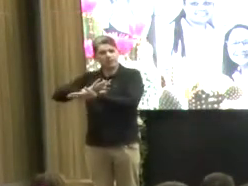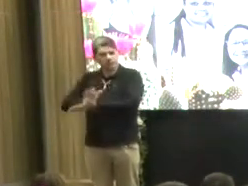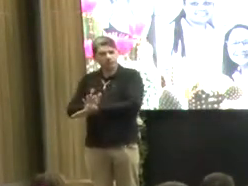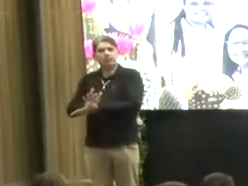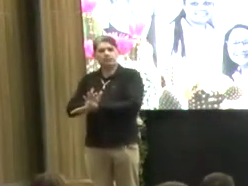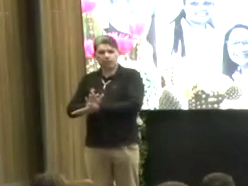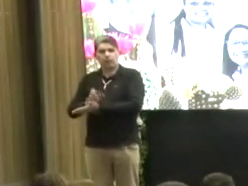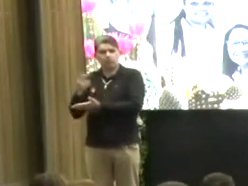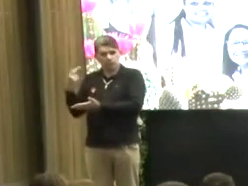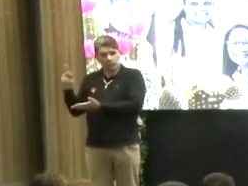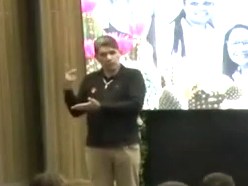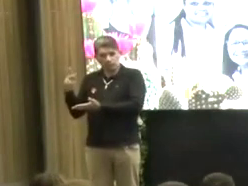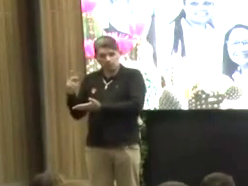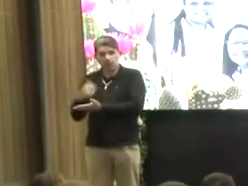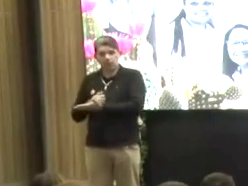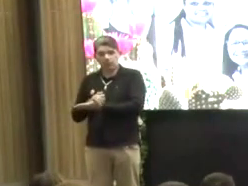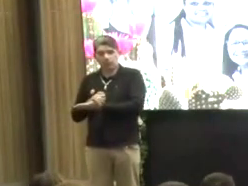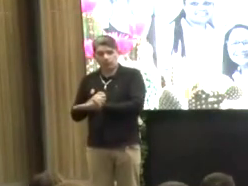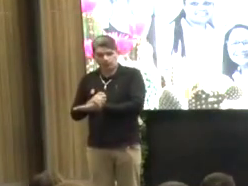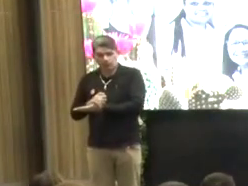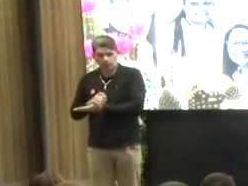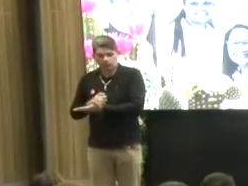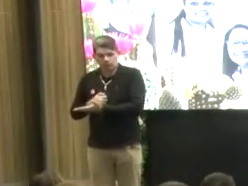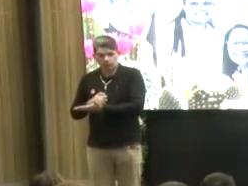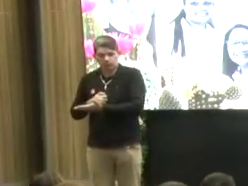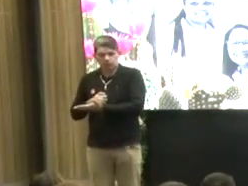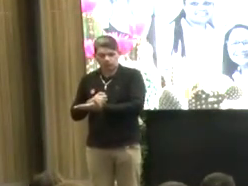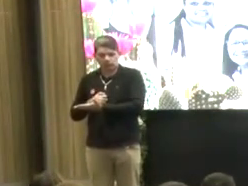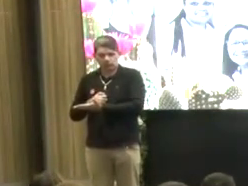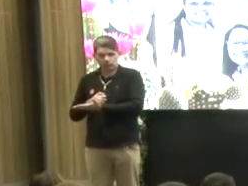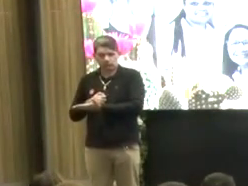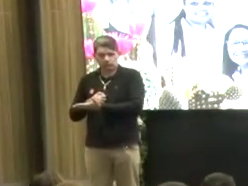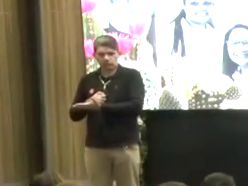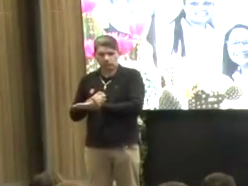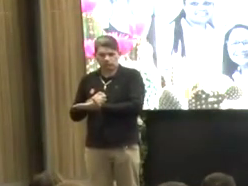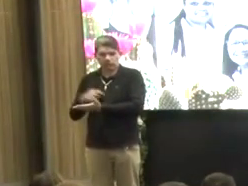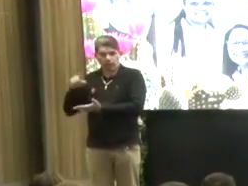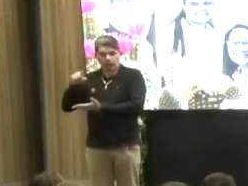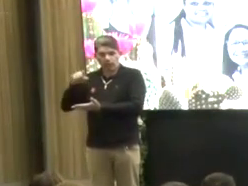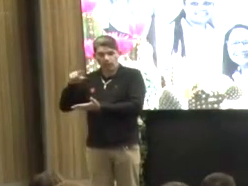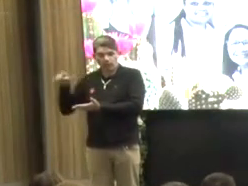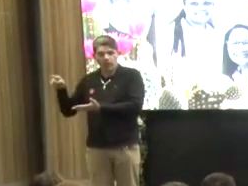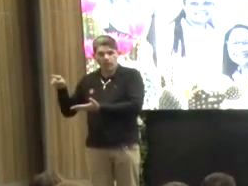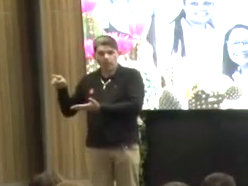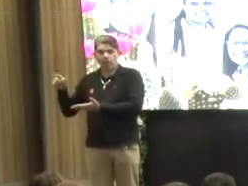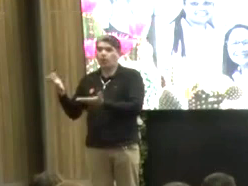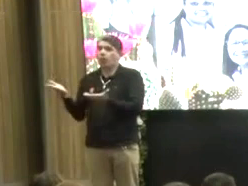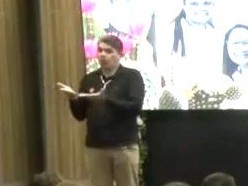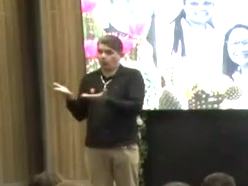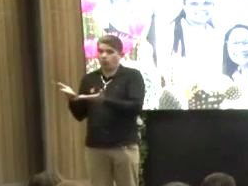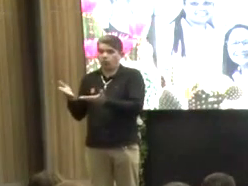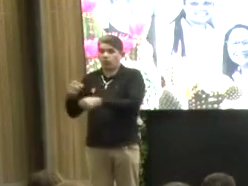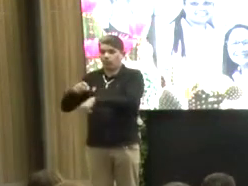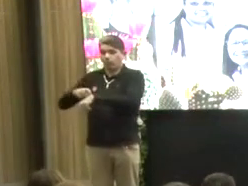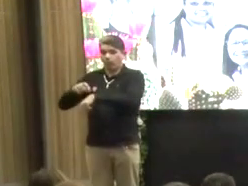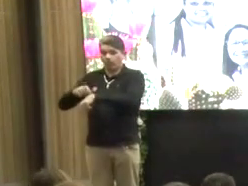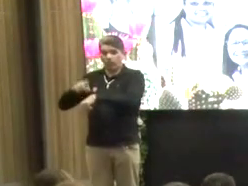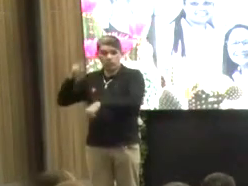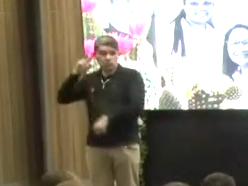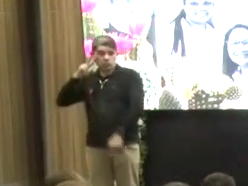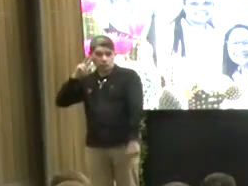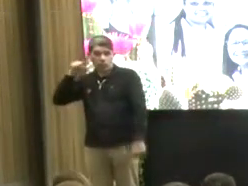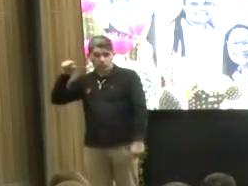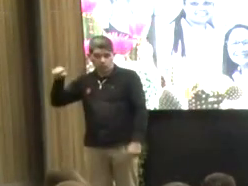discriminações, não é? E que se encontram nesse momento histórico em que se diz